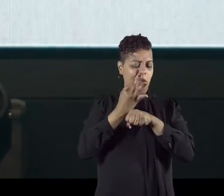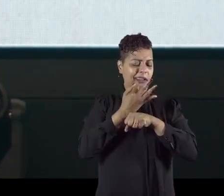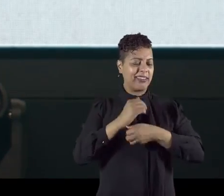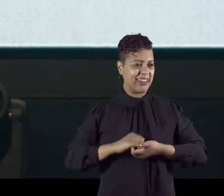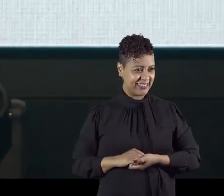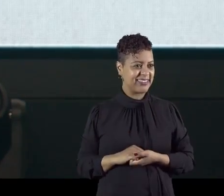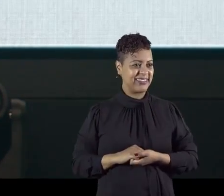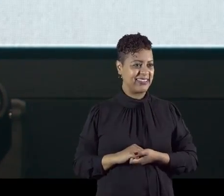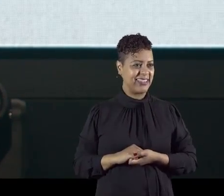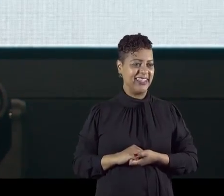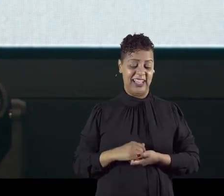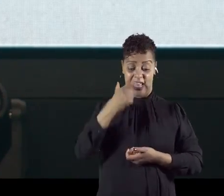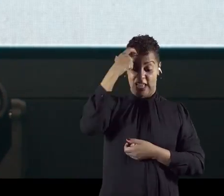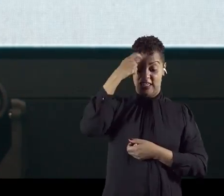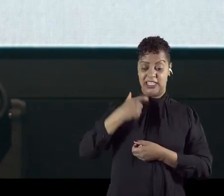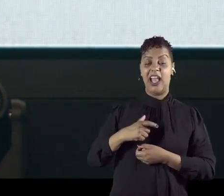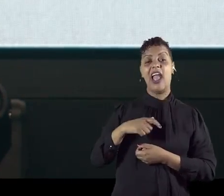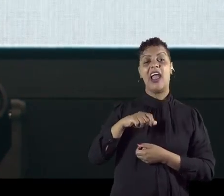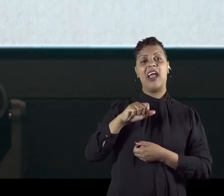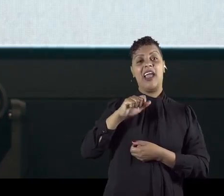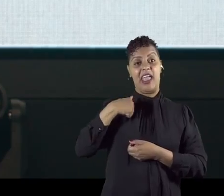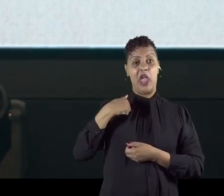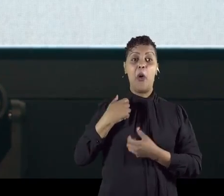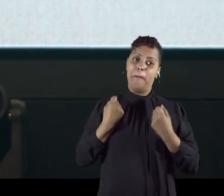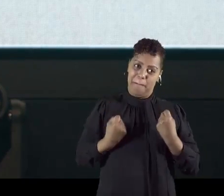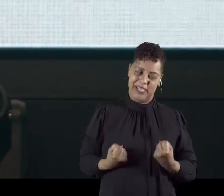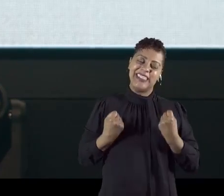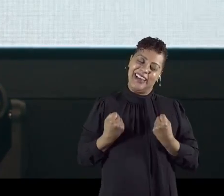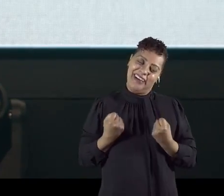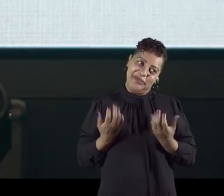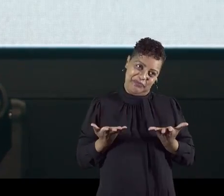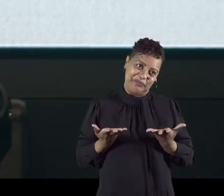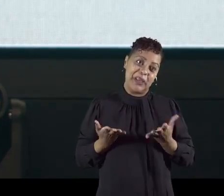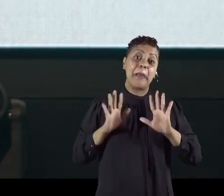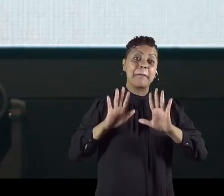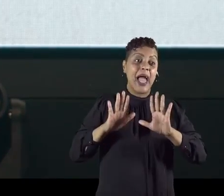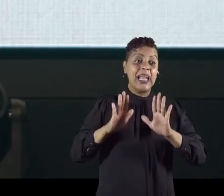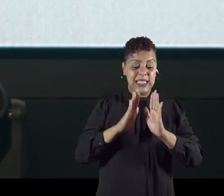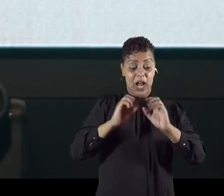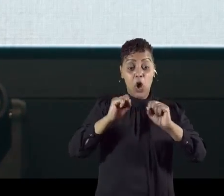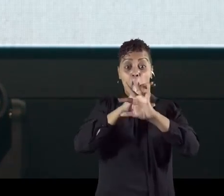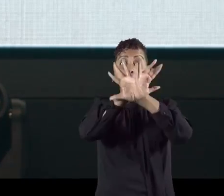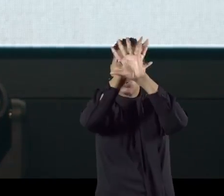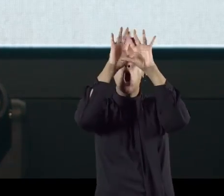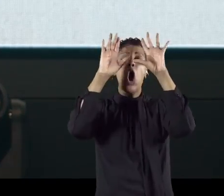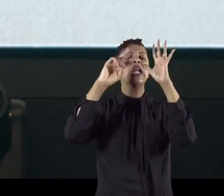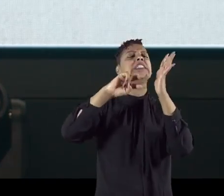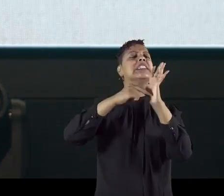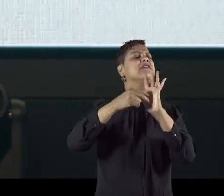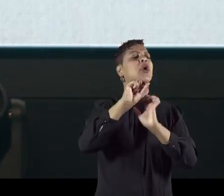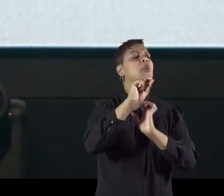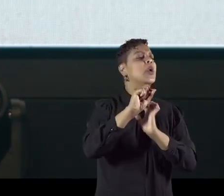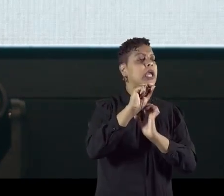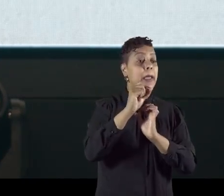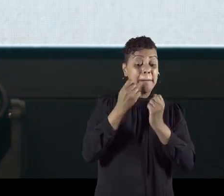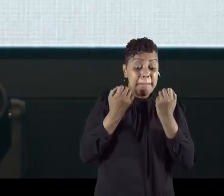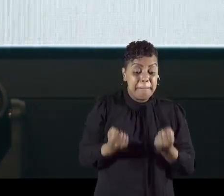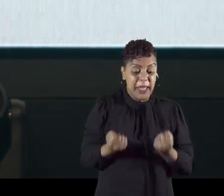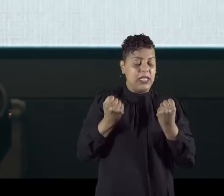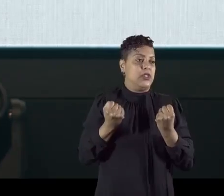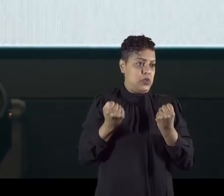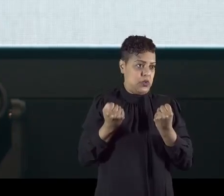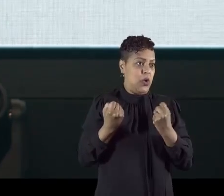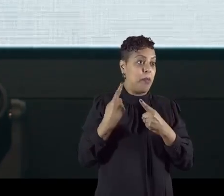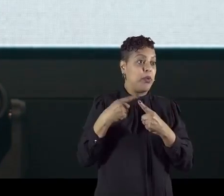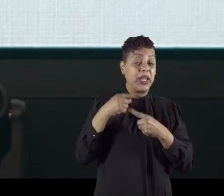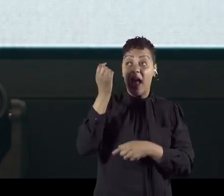é eu sou cá velha a única velho só pesar mas a palavra Glória é peso porque Originalmente significava